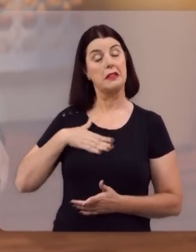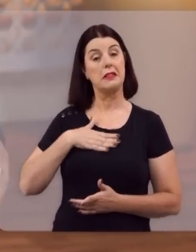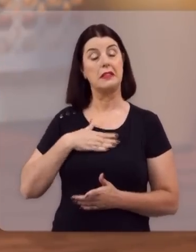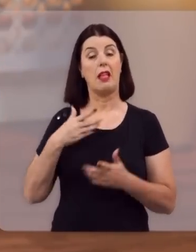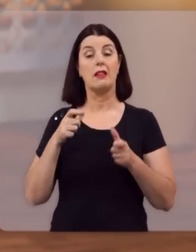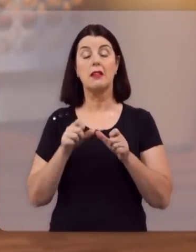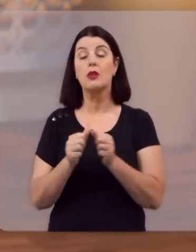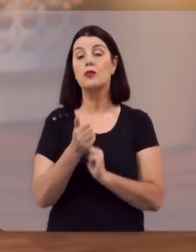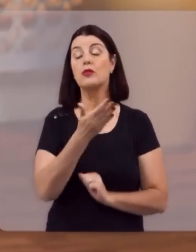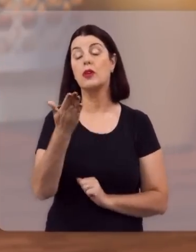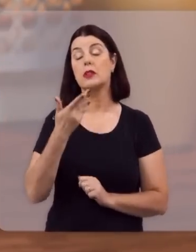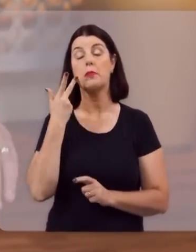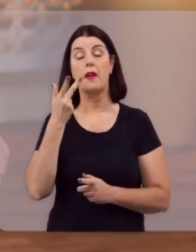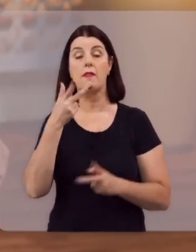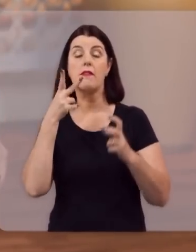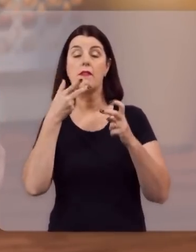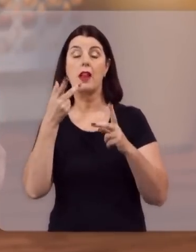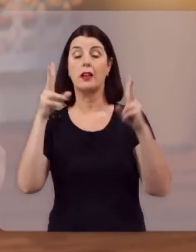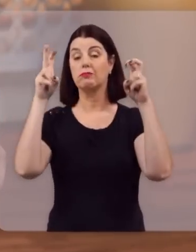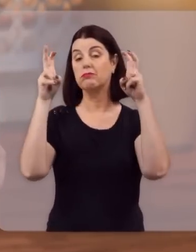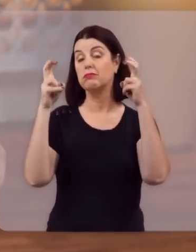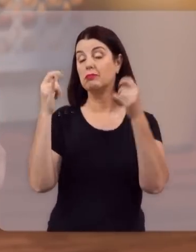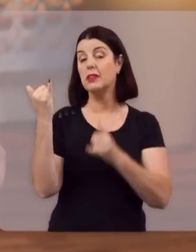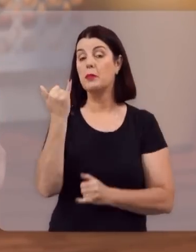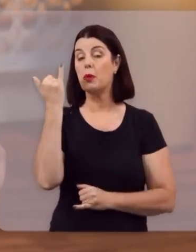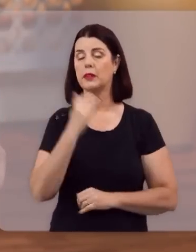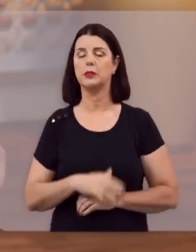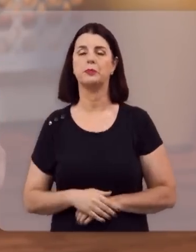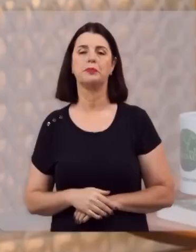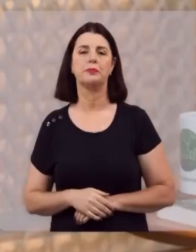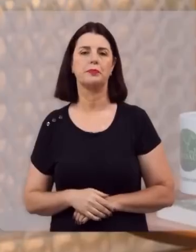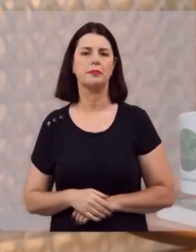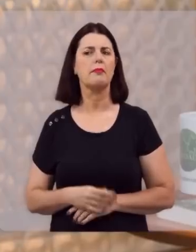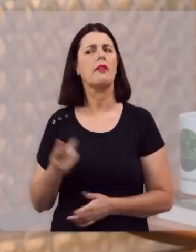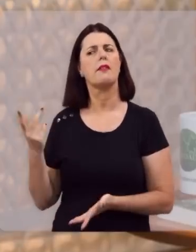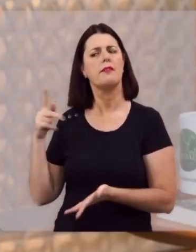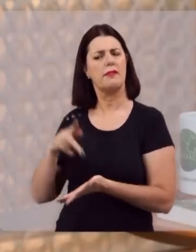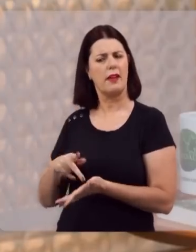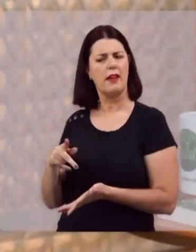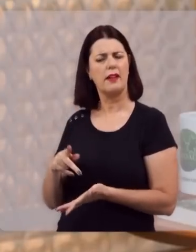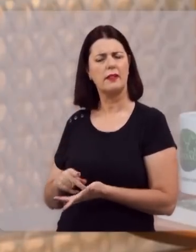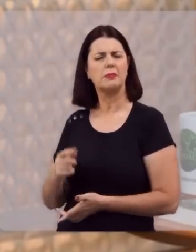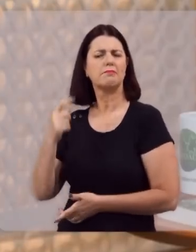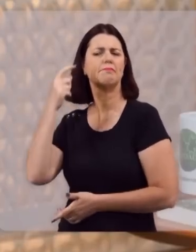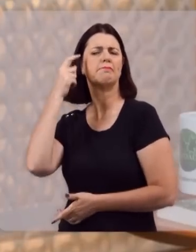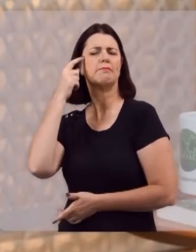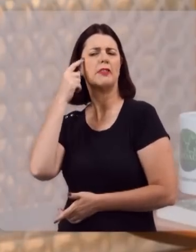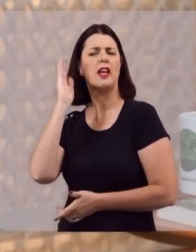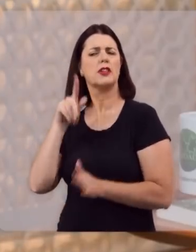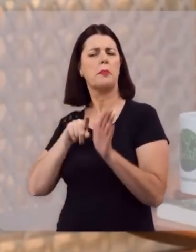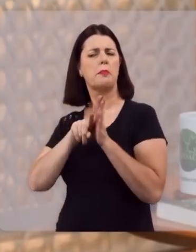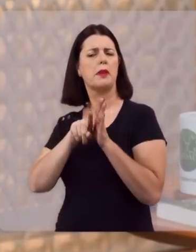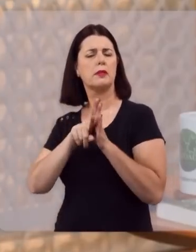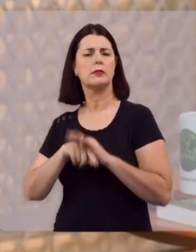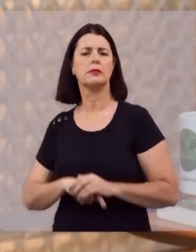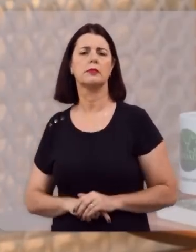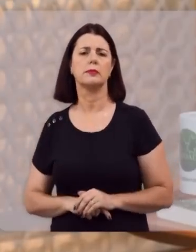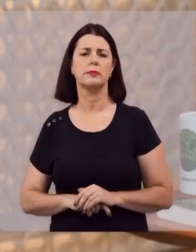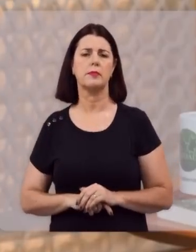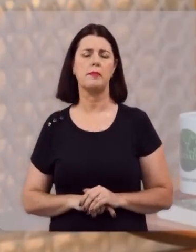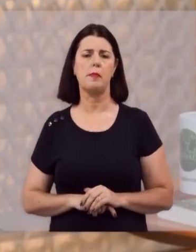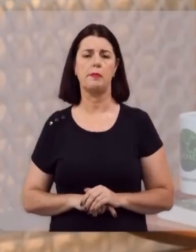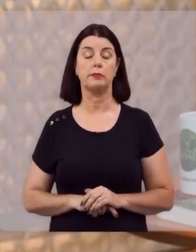vocês, ainda mais para falarmos sobre um tema tão intrigante. É verdade. E, nesse sentido, eu já começo com as